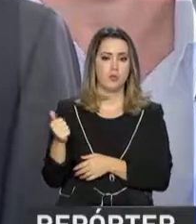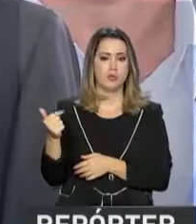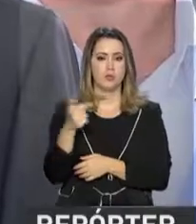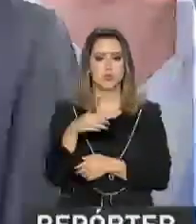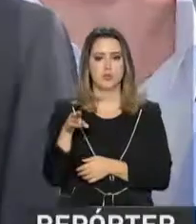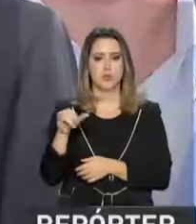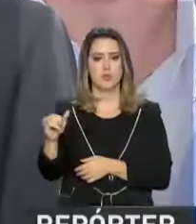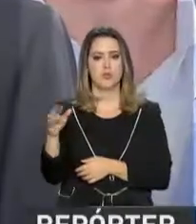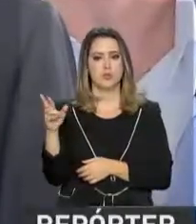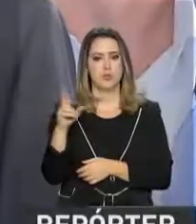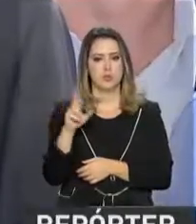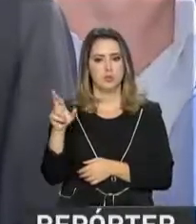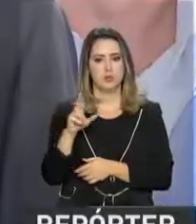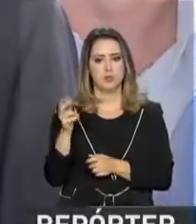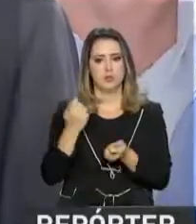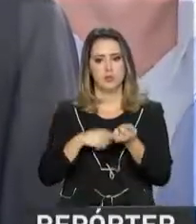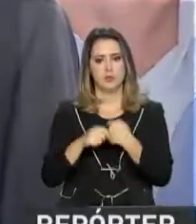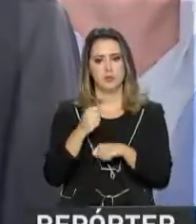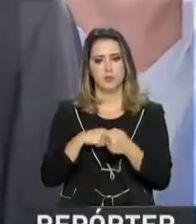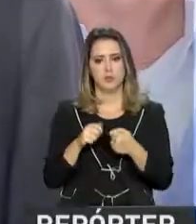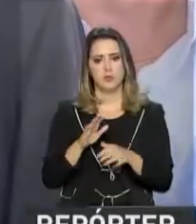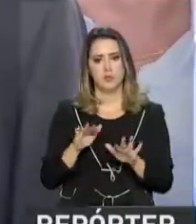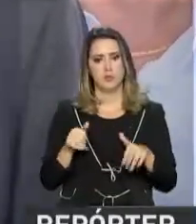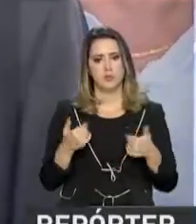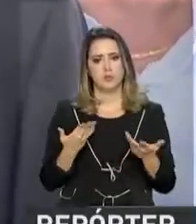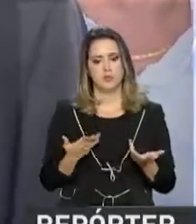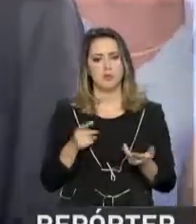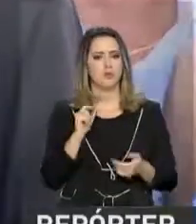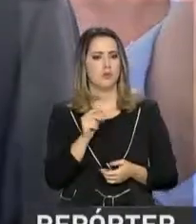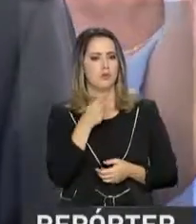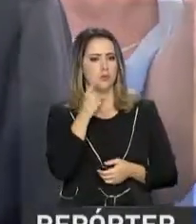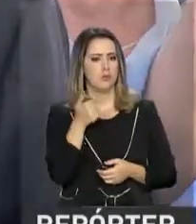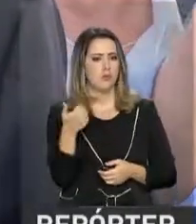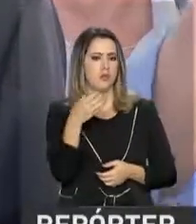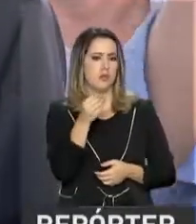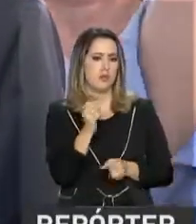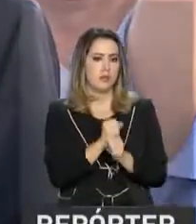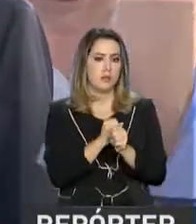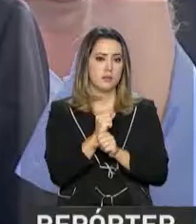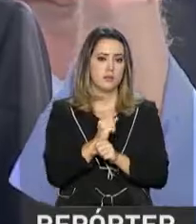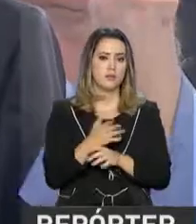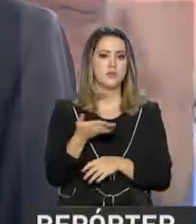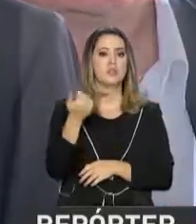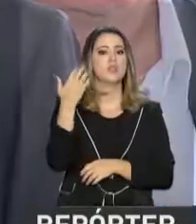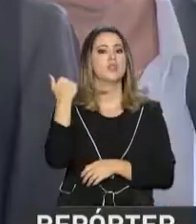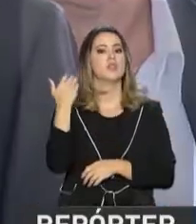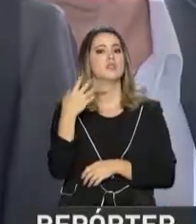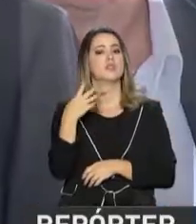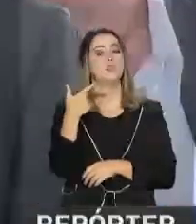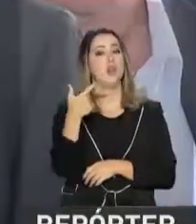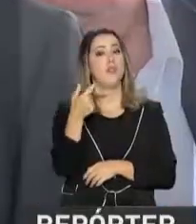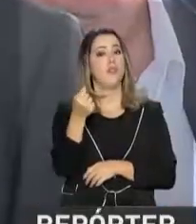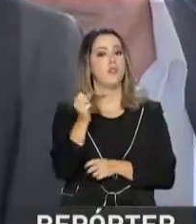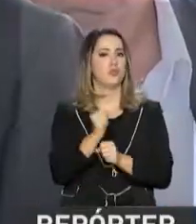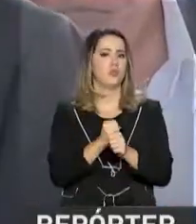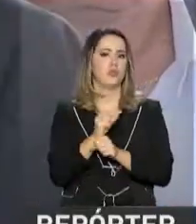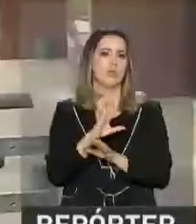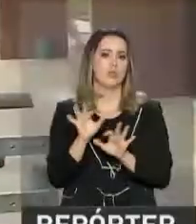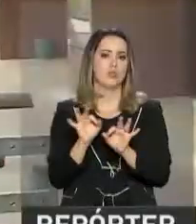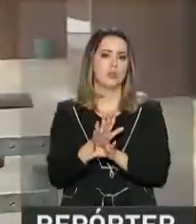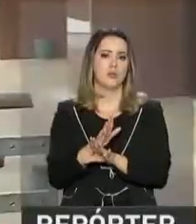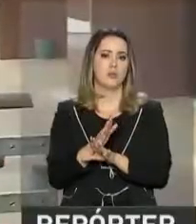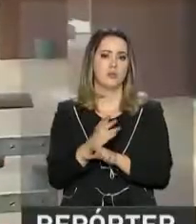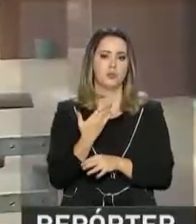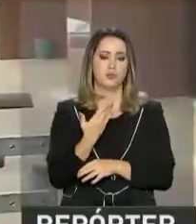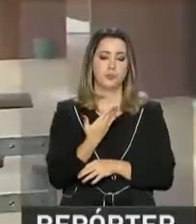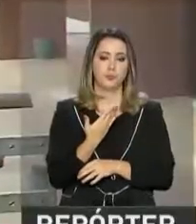12 bilhões de reais na economia. Então, essa coisa de que faz 10 anos, tinha coisa que datava de 20 anos, foi solucionada agora.